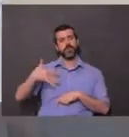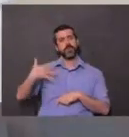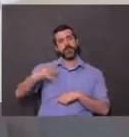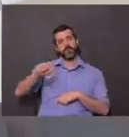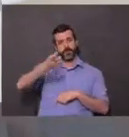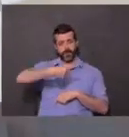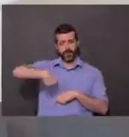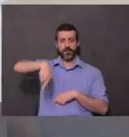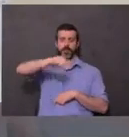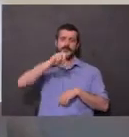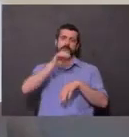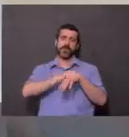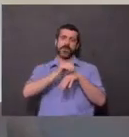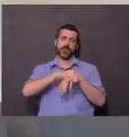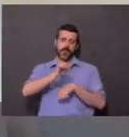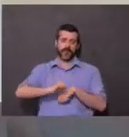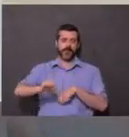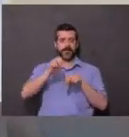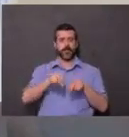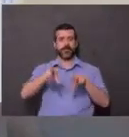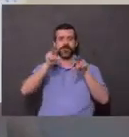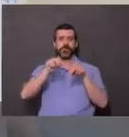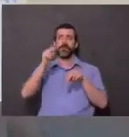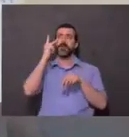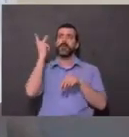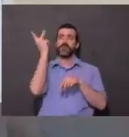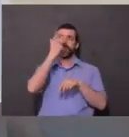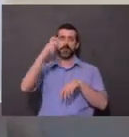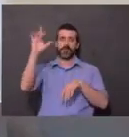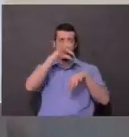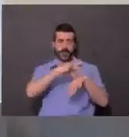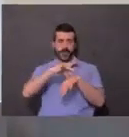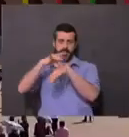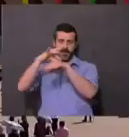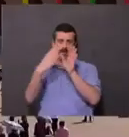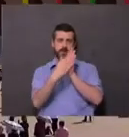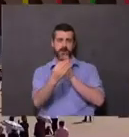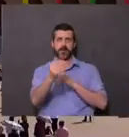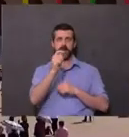compaixão de nós, perdoa os nossos pecados e nos conduz à vida eterna.